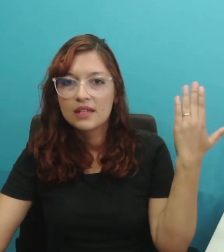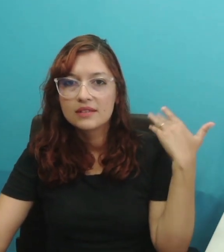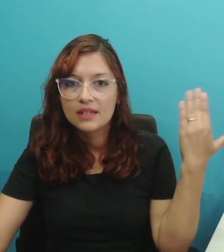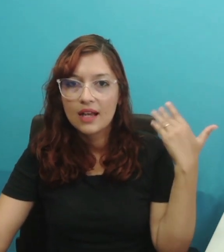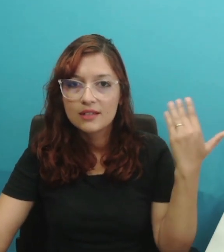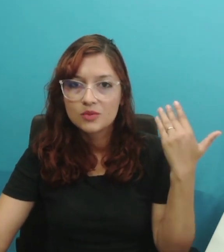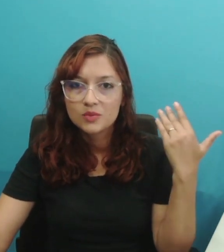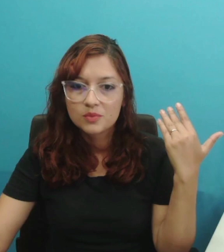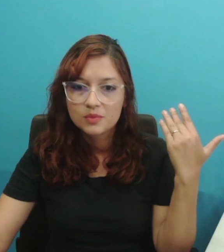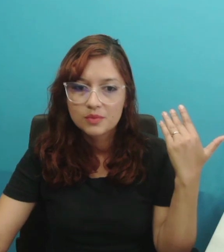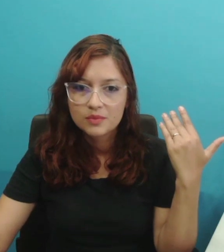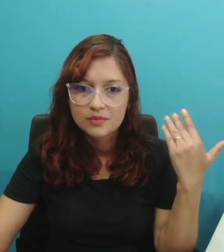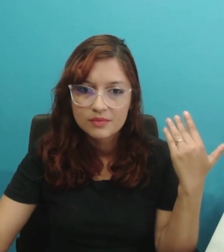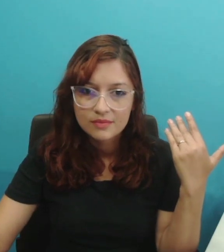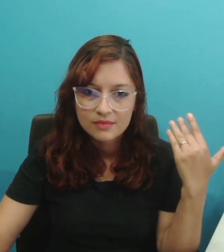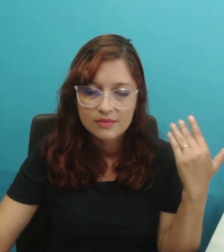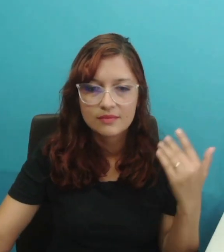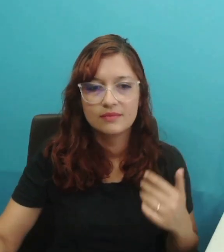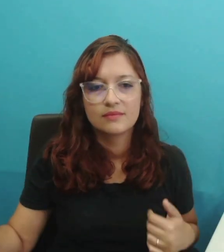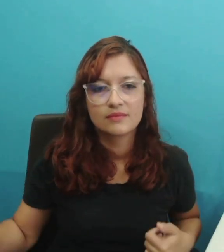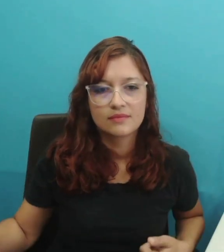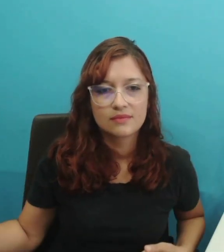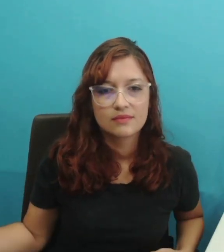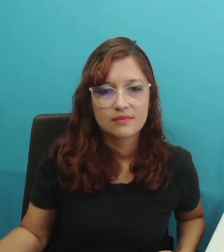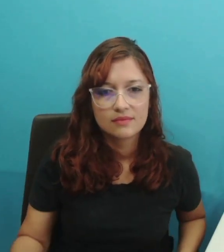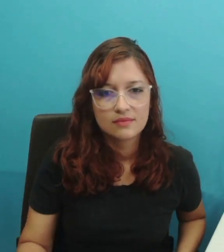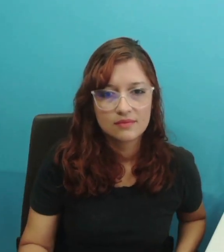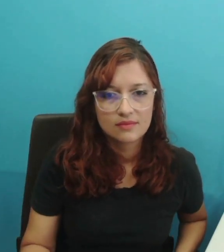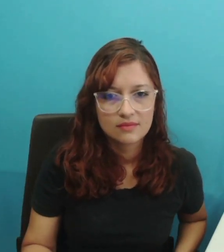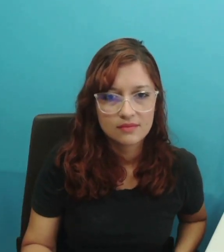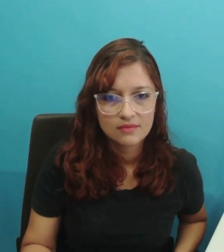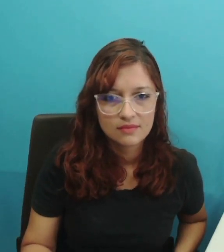Aí, ó, pretérito perfeito.